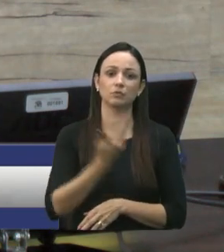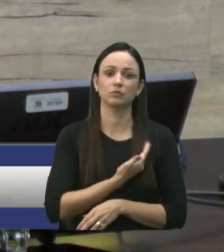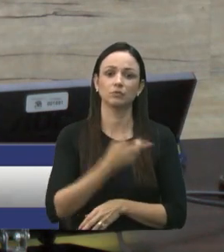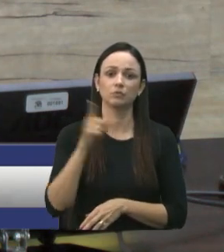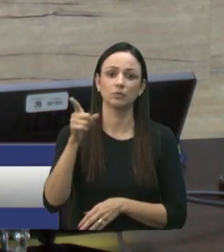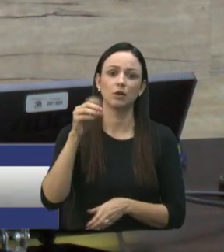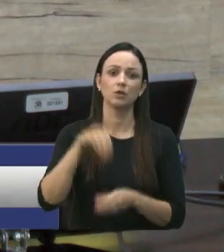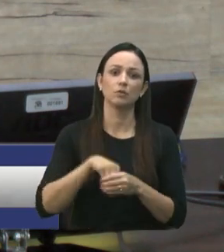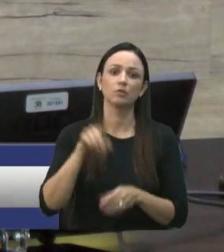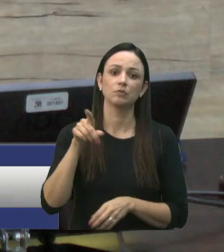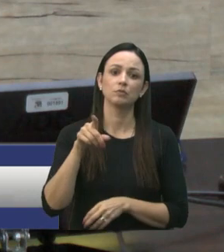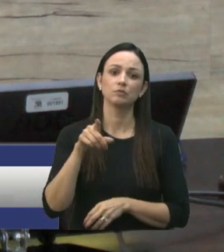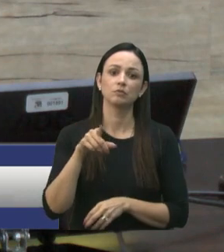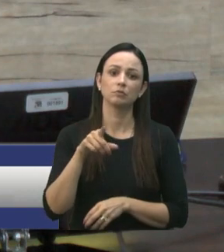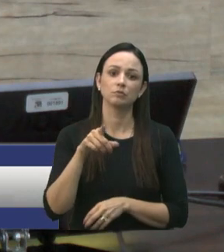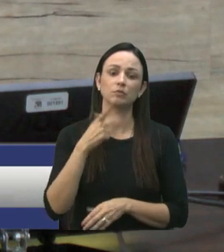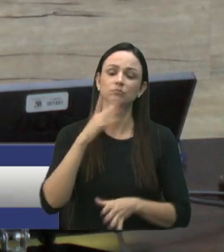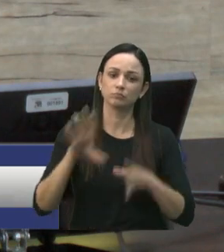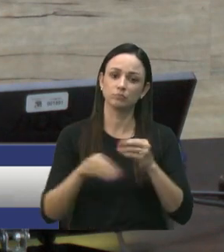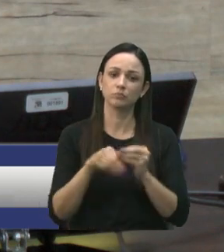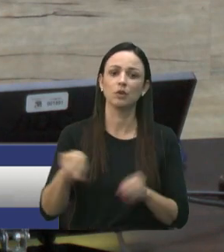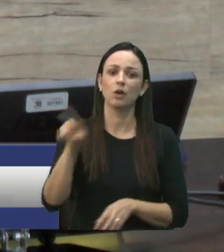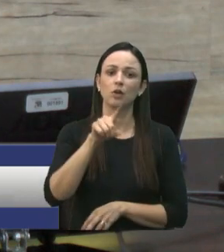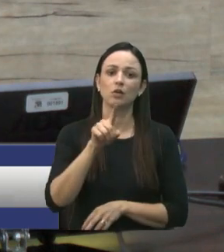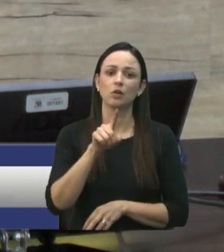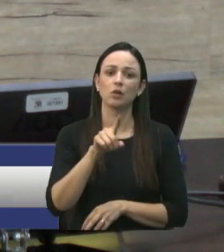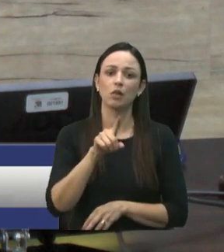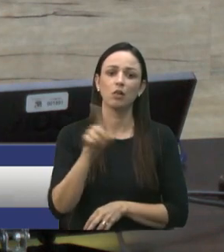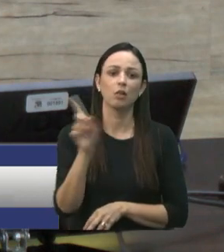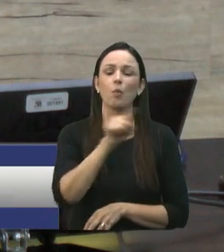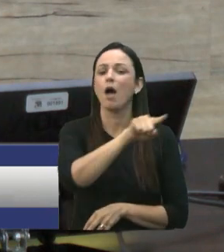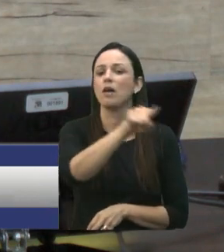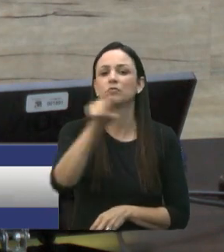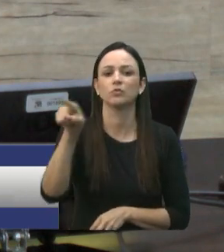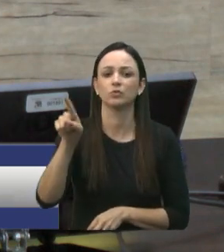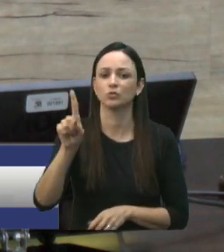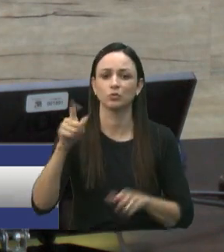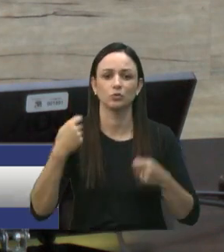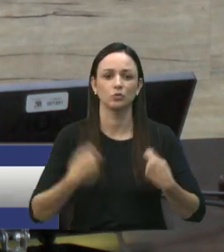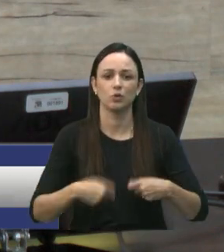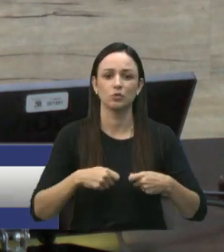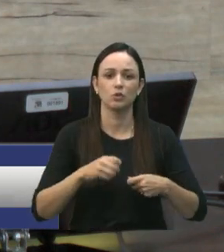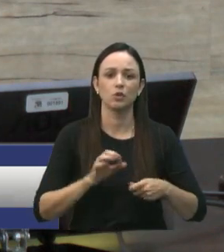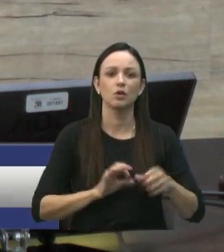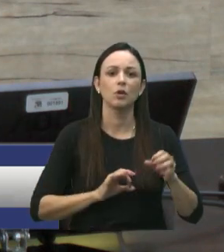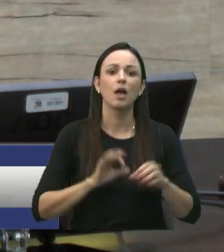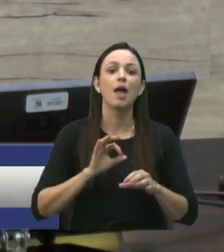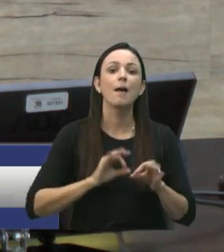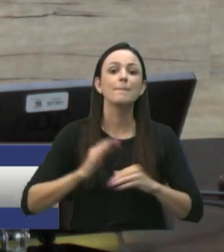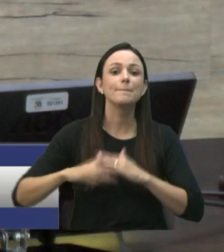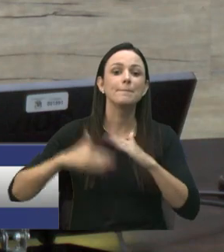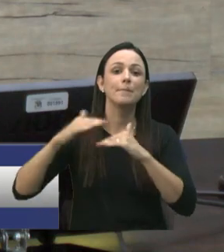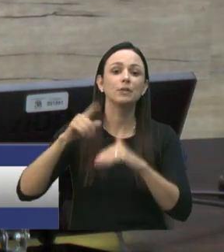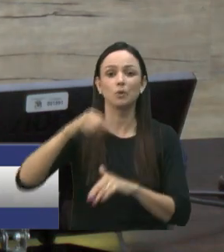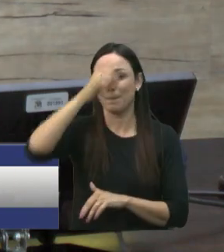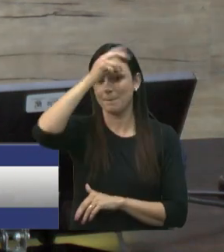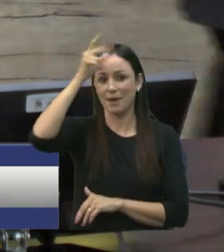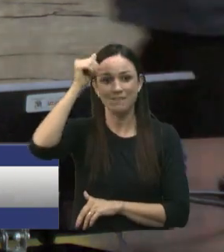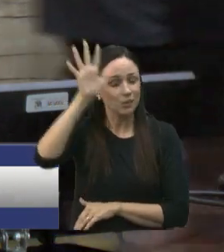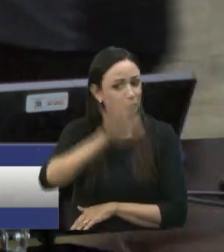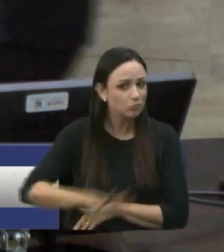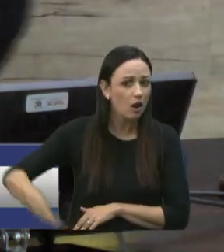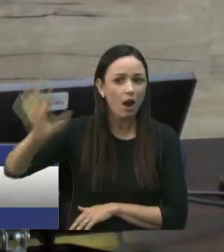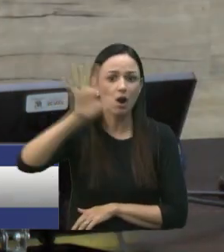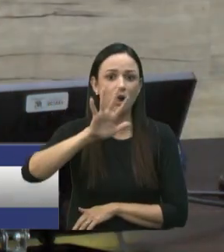dentro disso, eu vou até fazer um adendo para vocês. Não é vocês que precisam de um plano de cargos e salários, é a